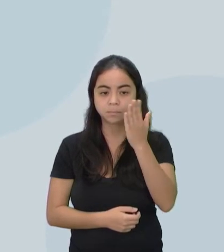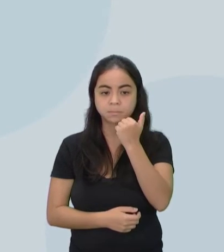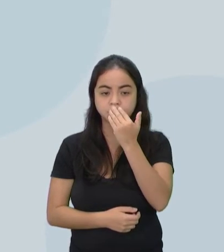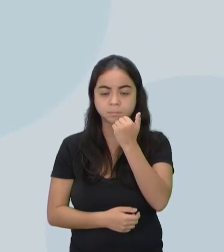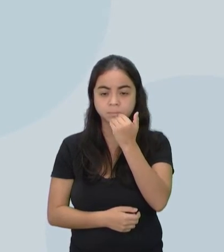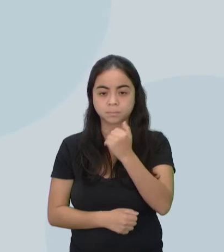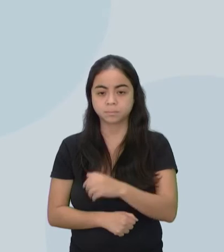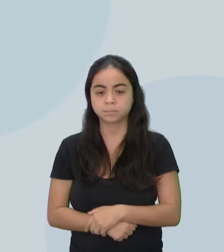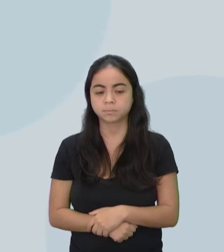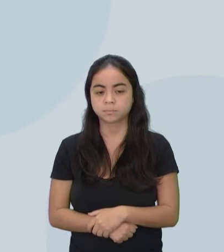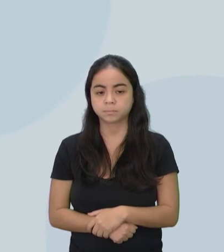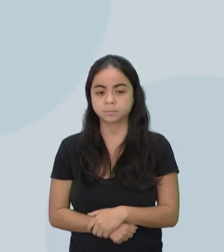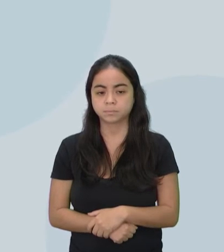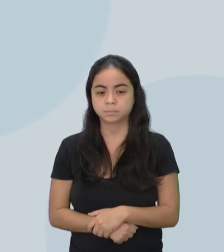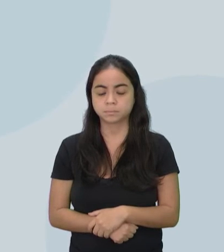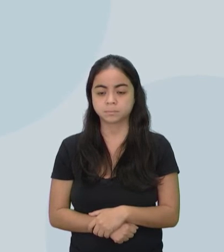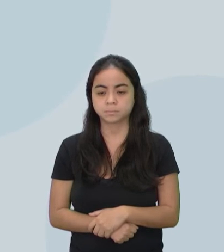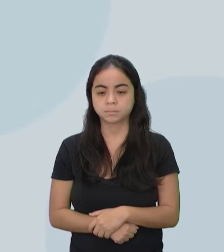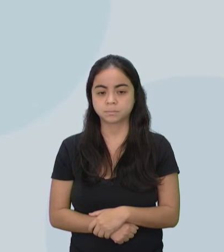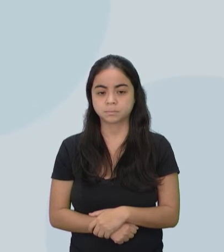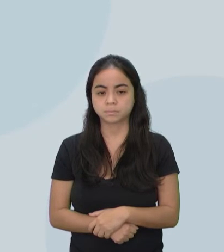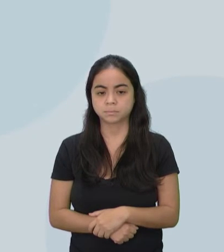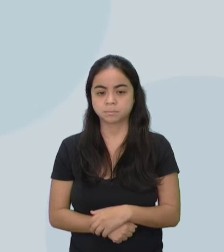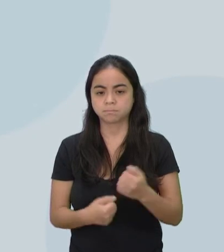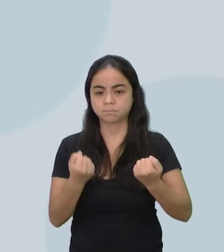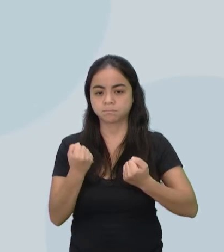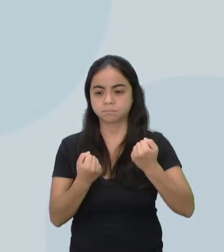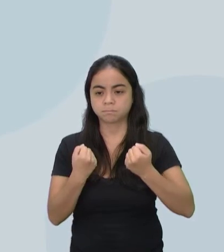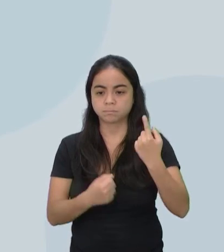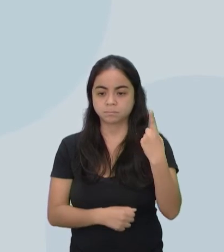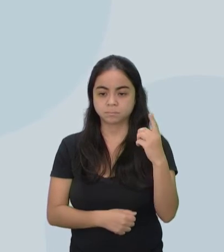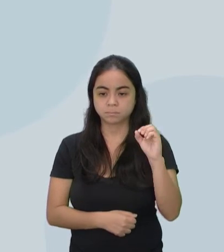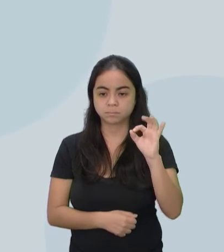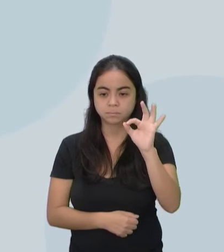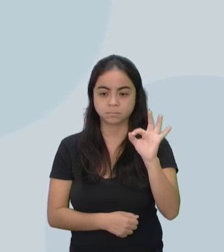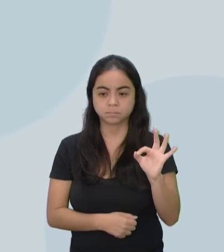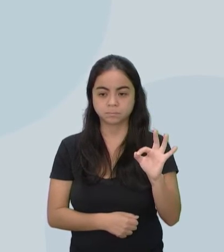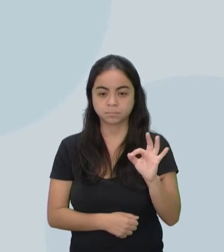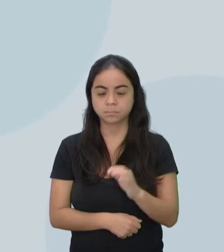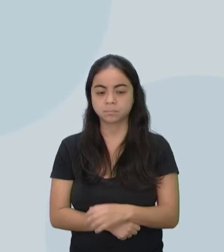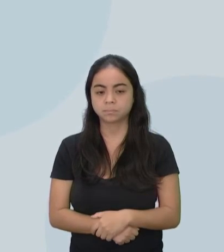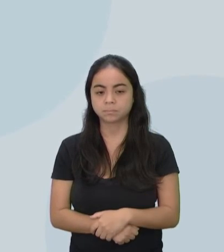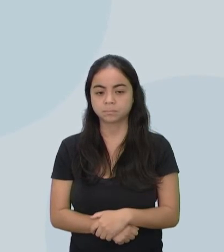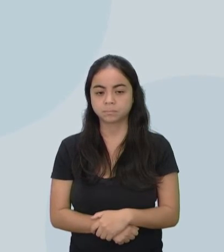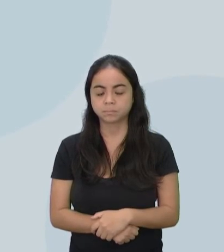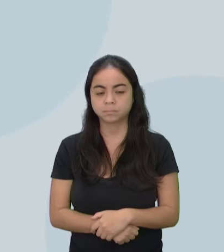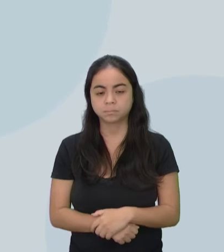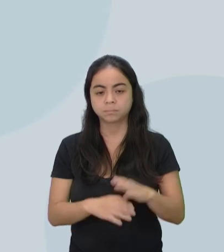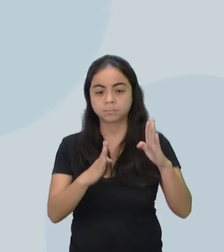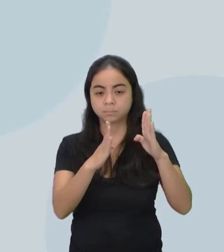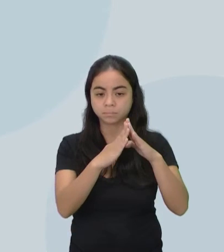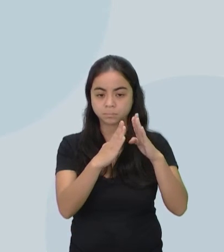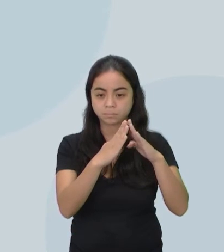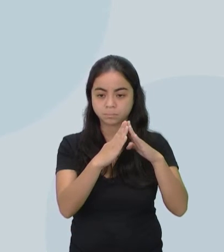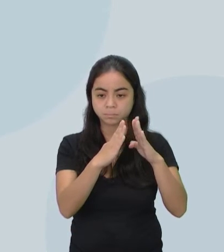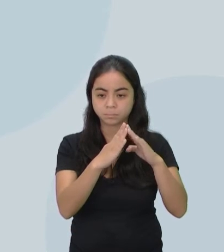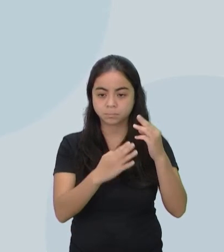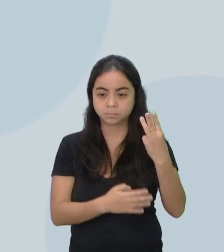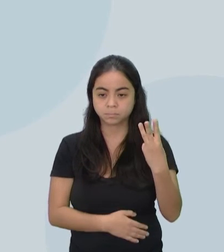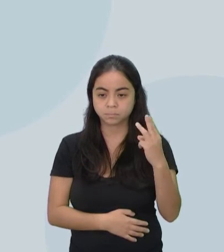15%. Com transporte, foi 10%. Com moradia,